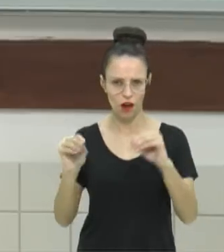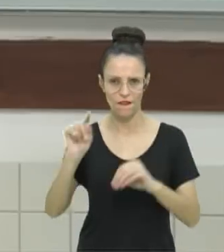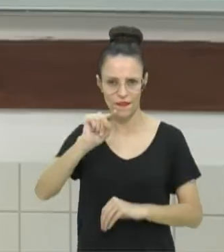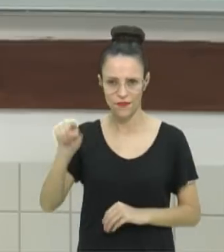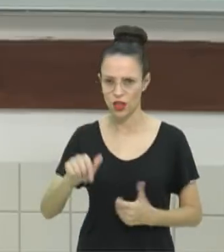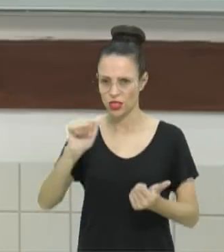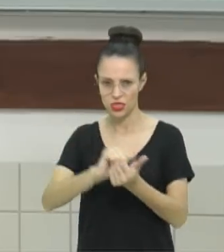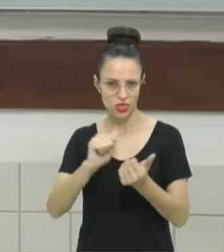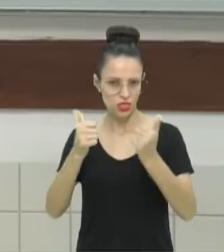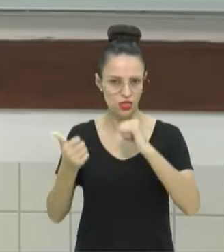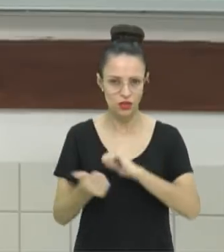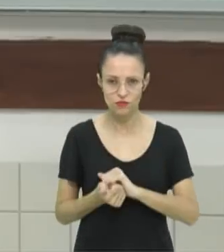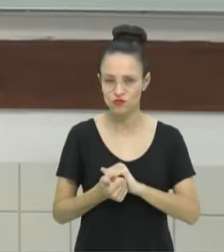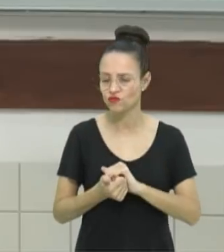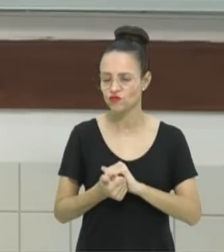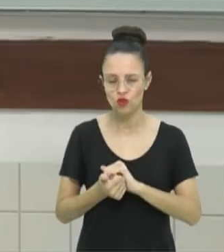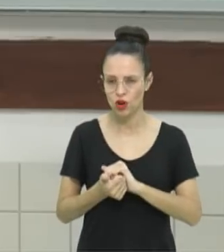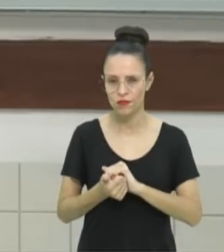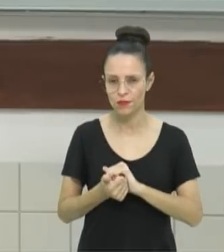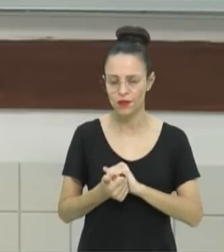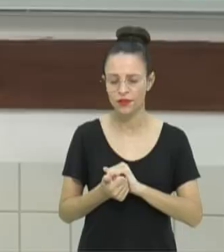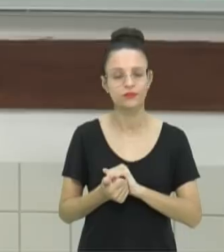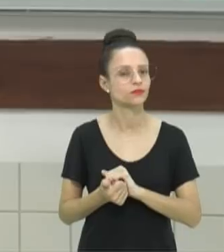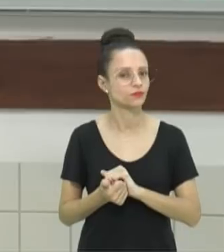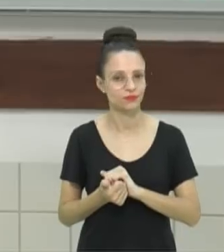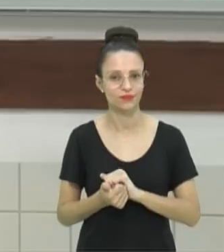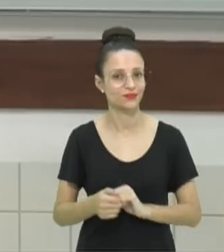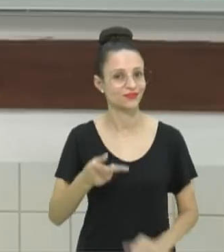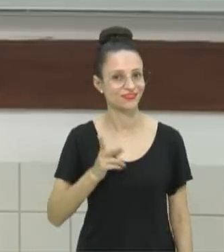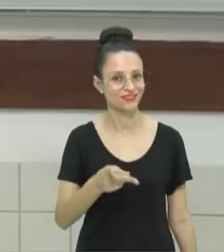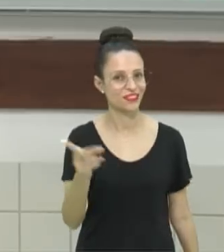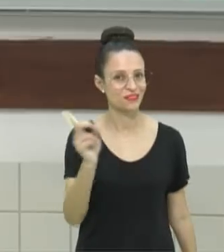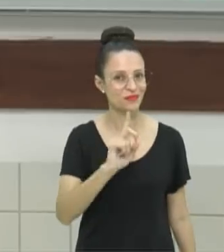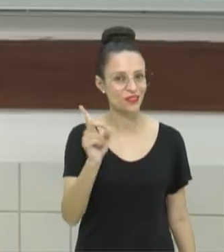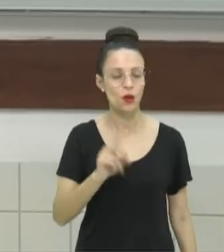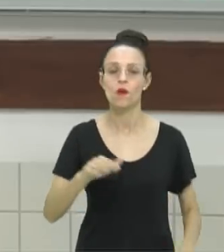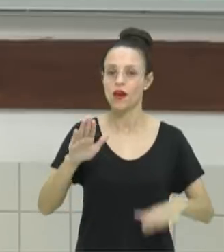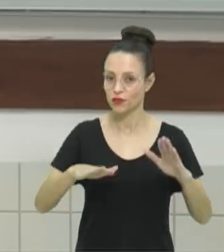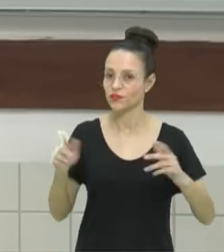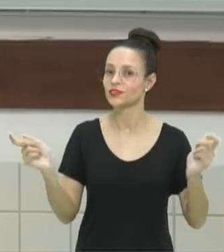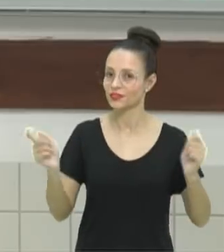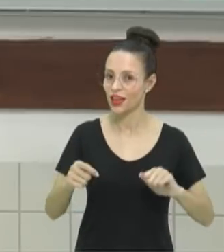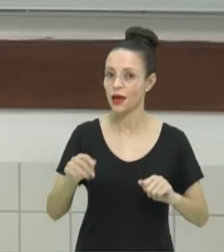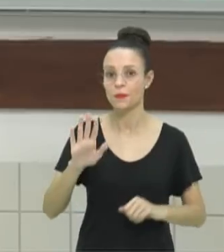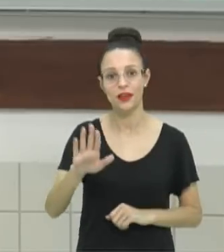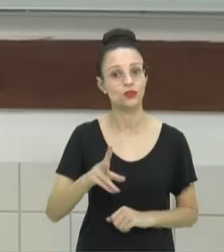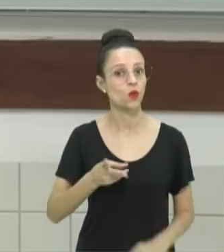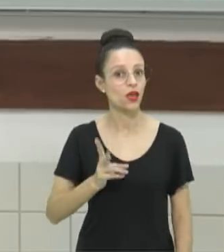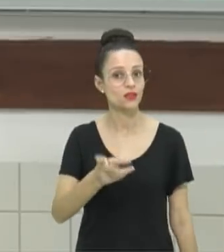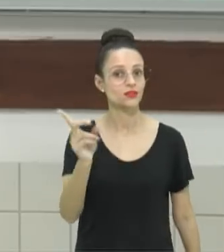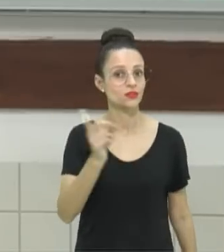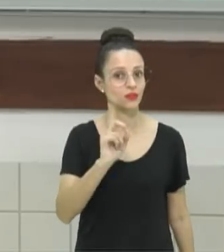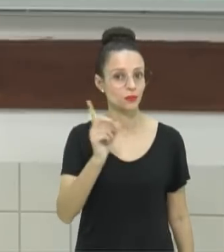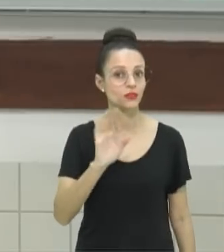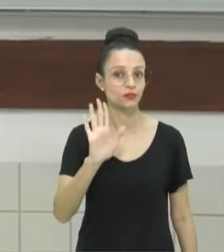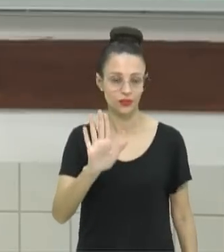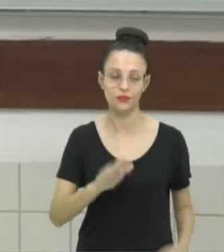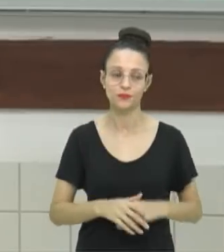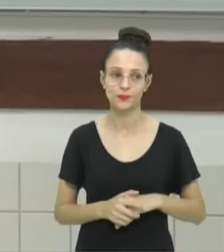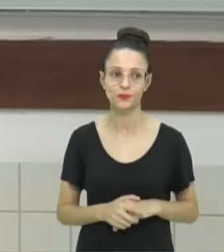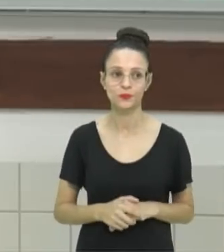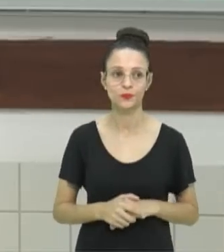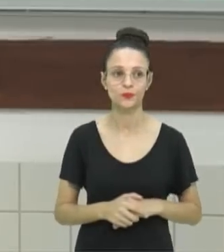e transformo uma restritiva numa explicativa? Nem sempre. Às vezes dá certo, mas não dá certo sempre, tá, gente?